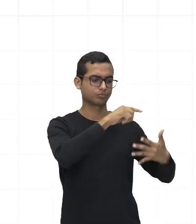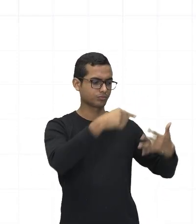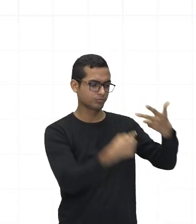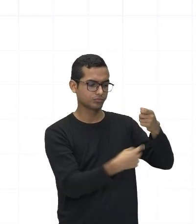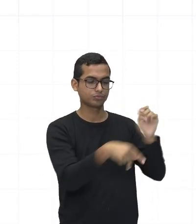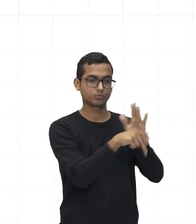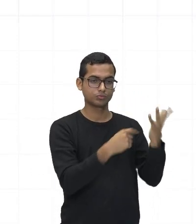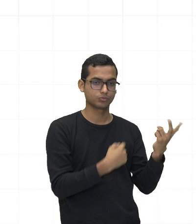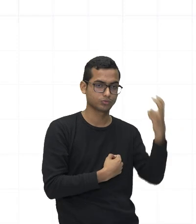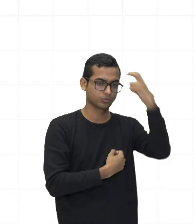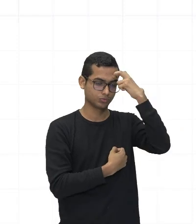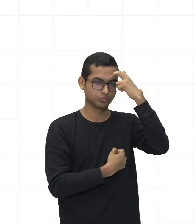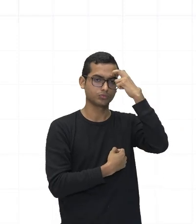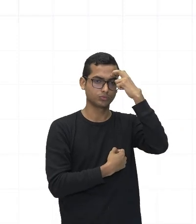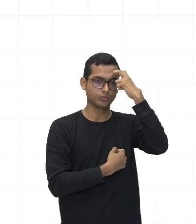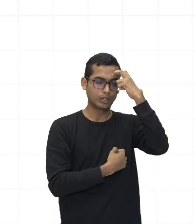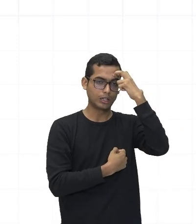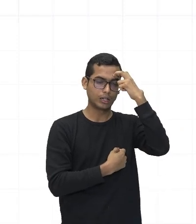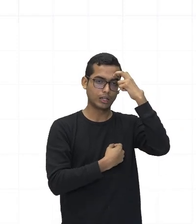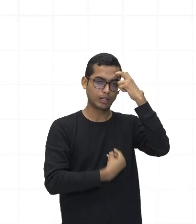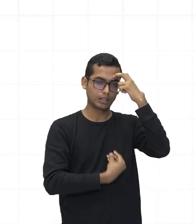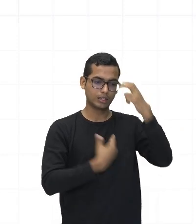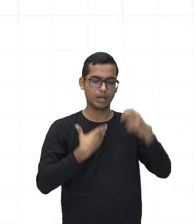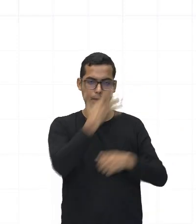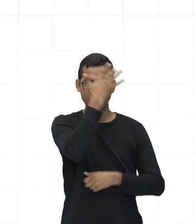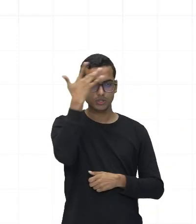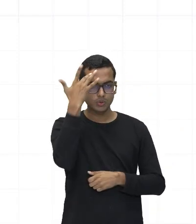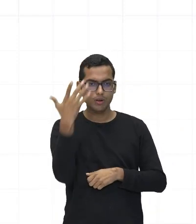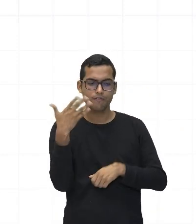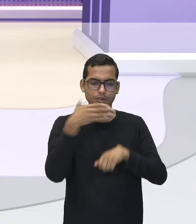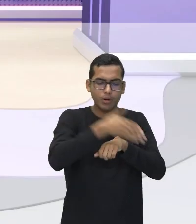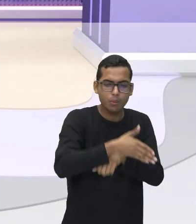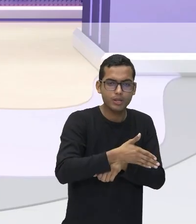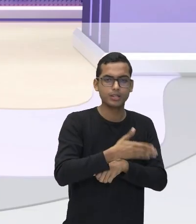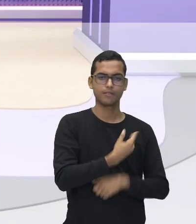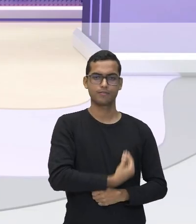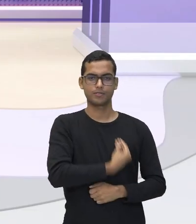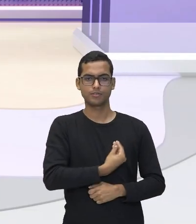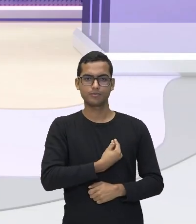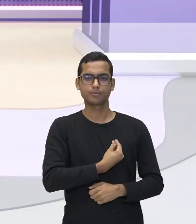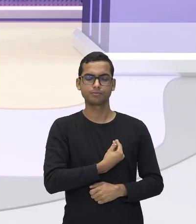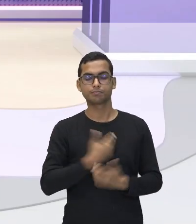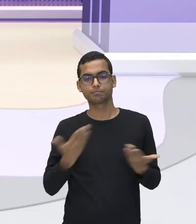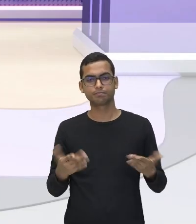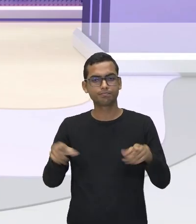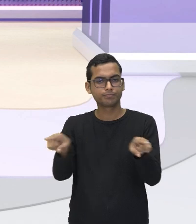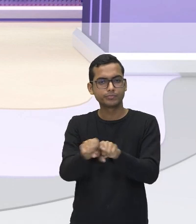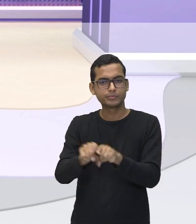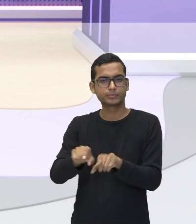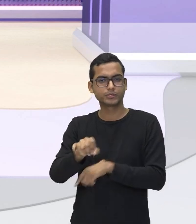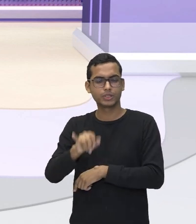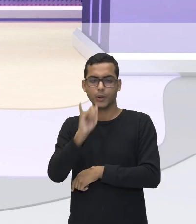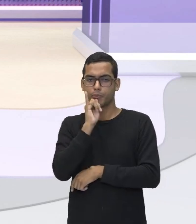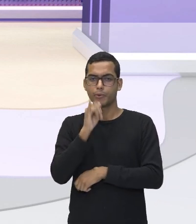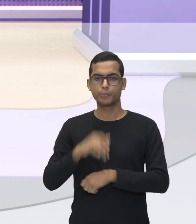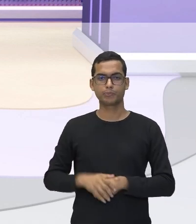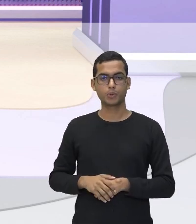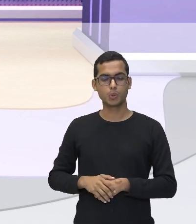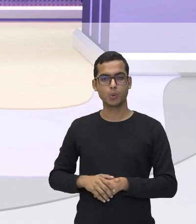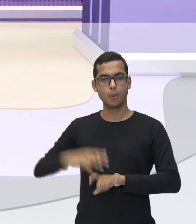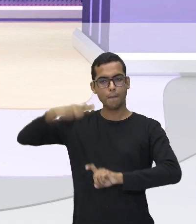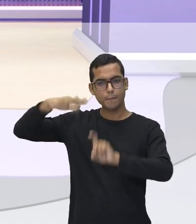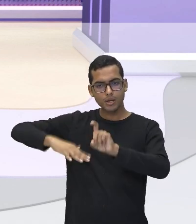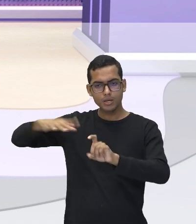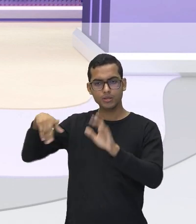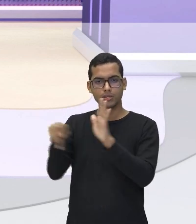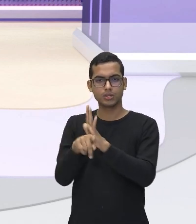eles pertencem. Então, se o mito ele é, por exemplo, da civilização egípcia, aquele